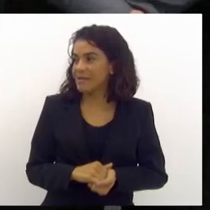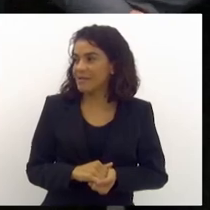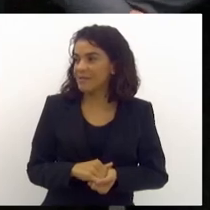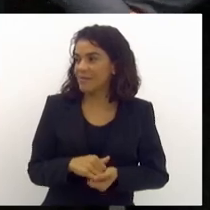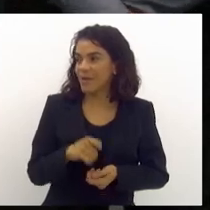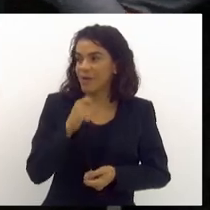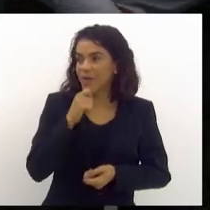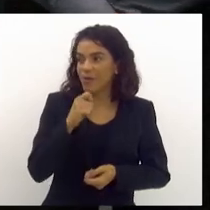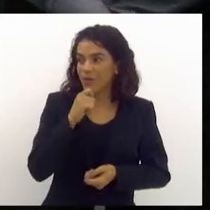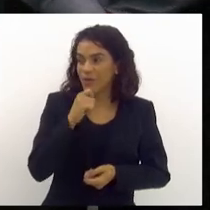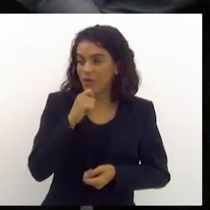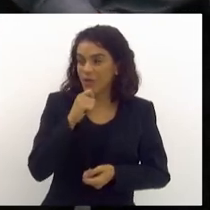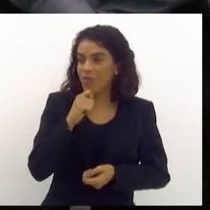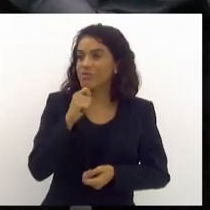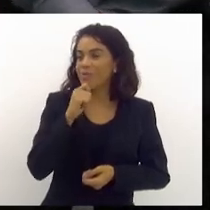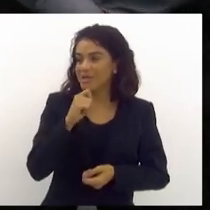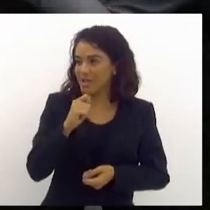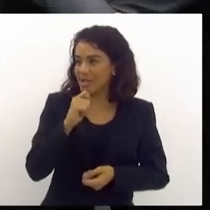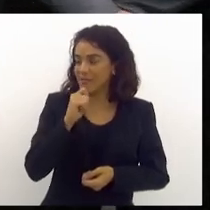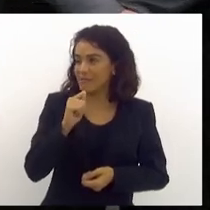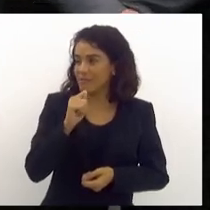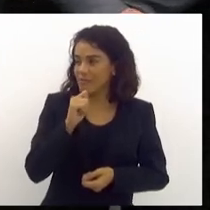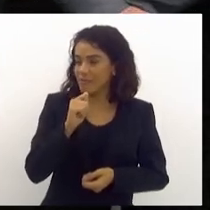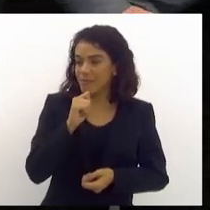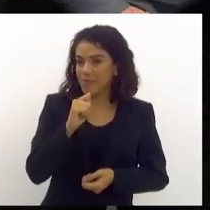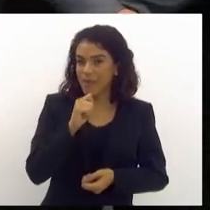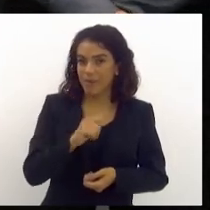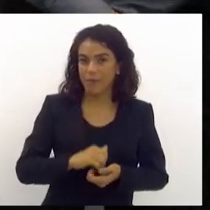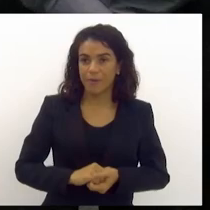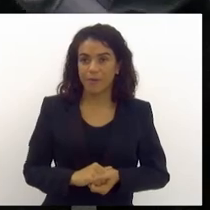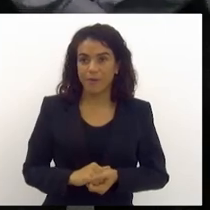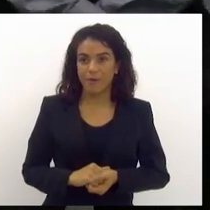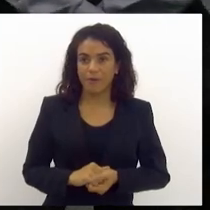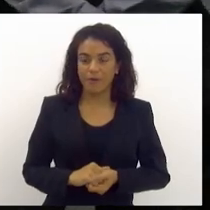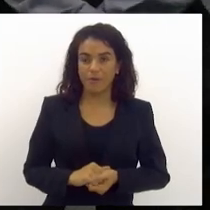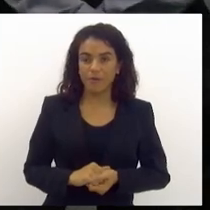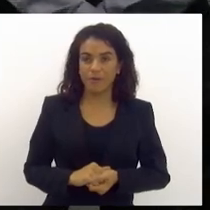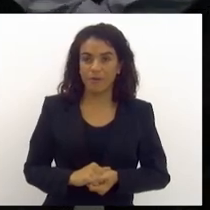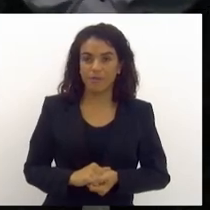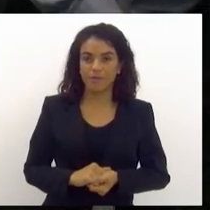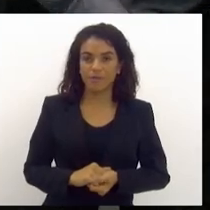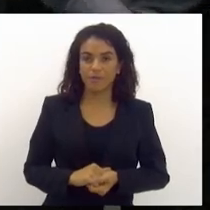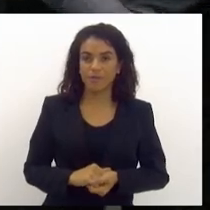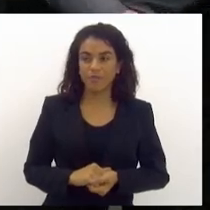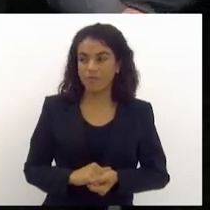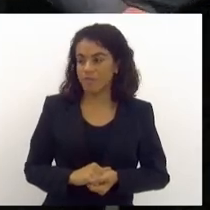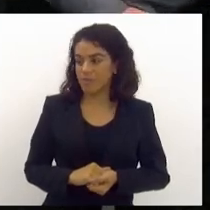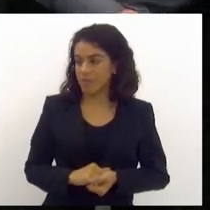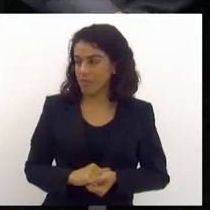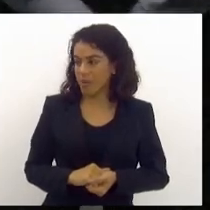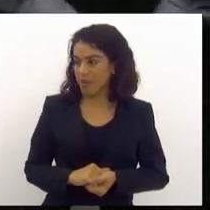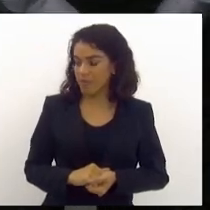manifestação nem favorável, nem contrária. Para a sua reflexão.